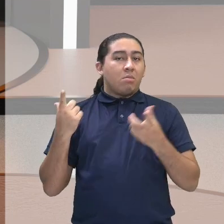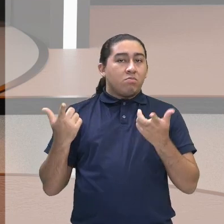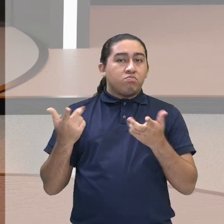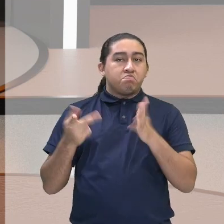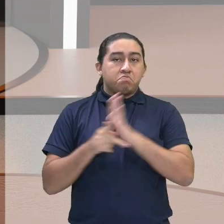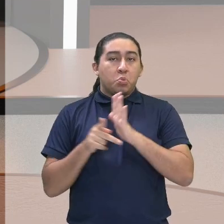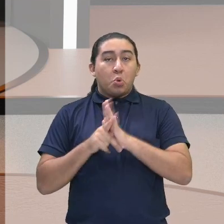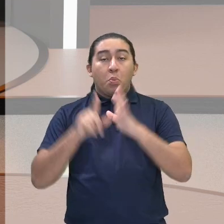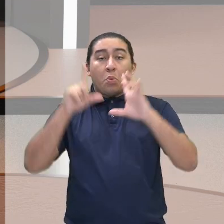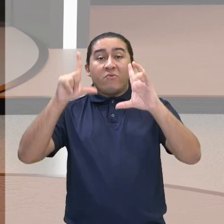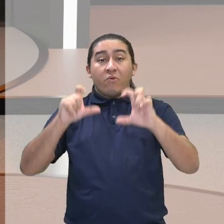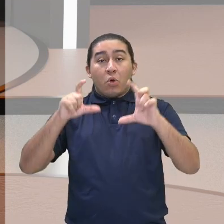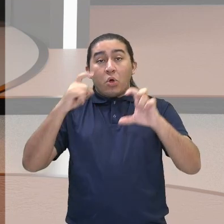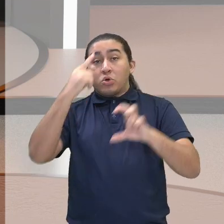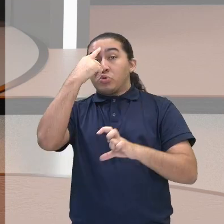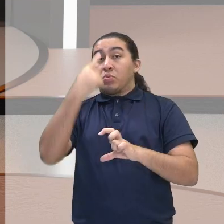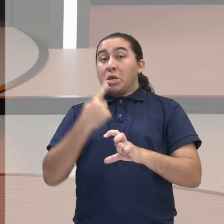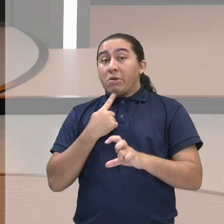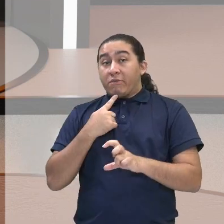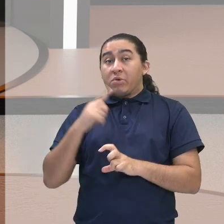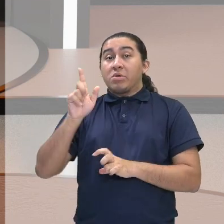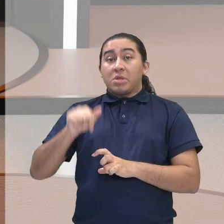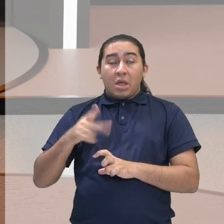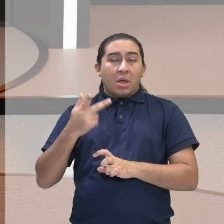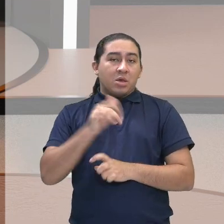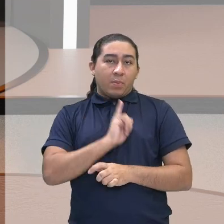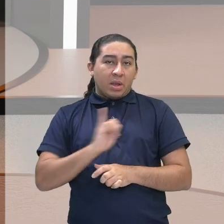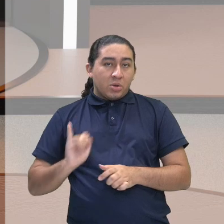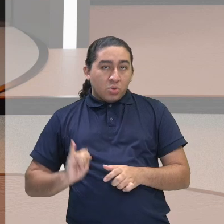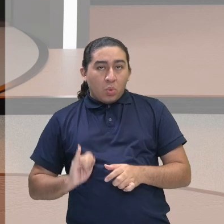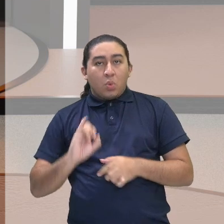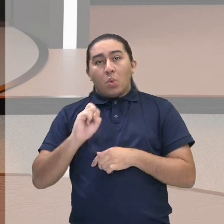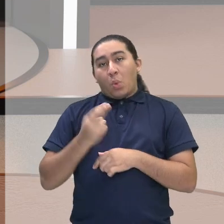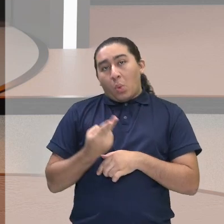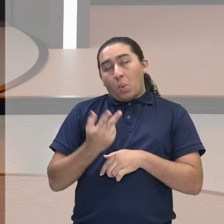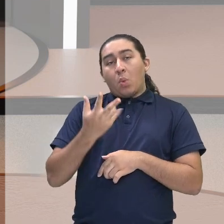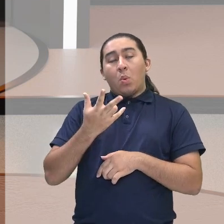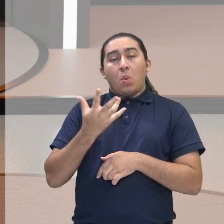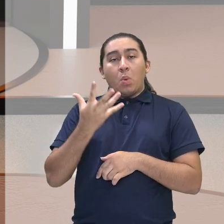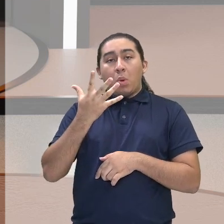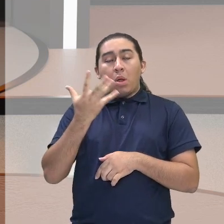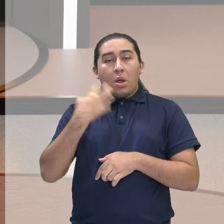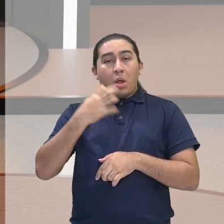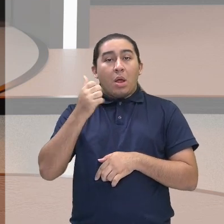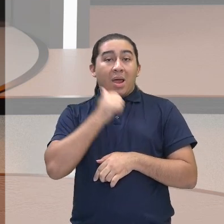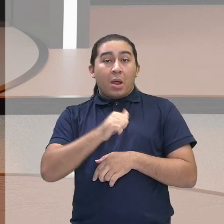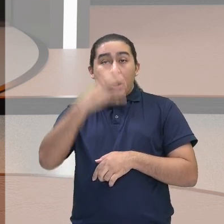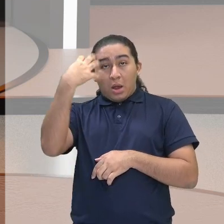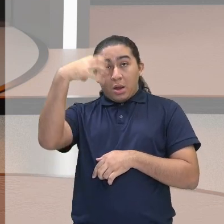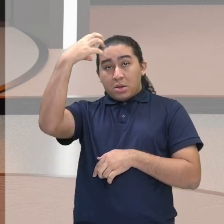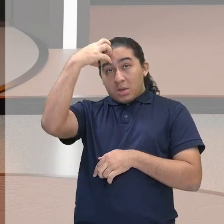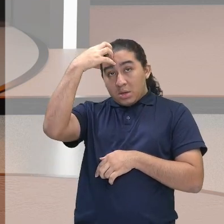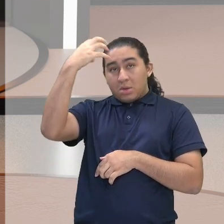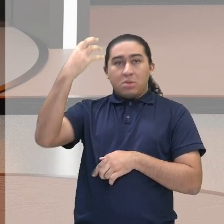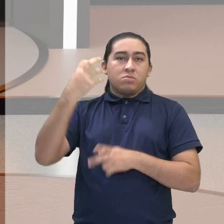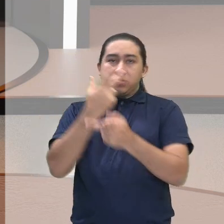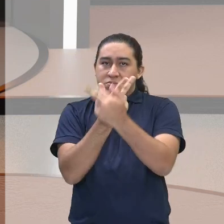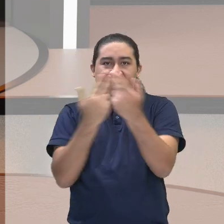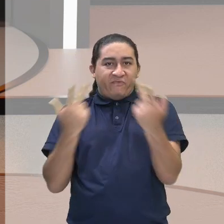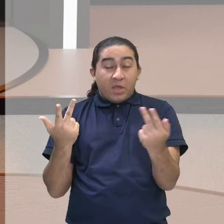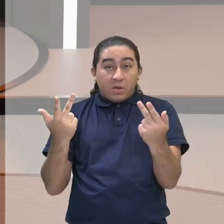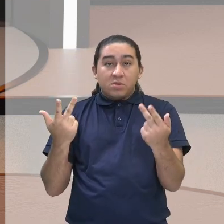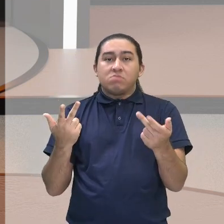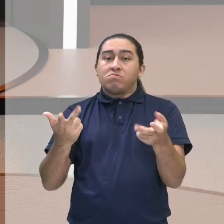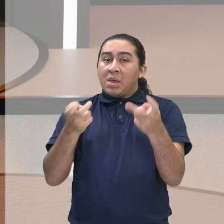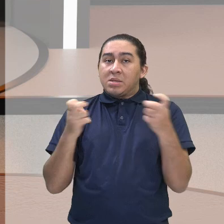o busto de imperadores ou de rainhas. Então você percebe justamente uma conexão